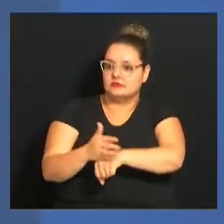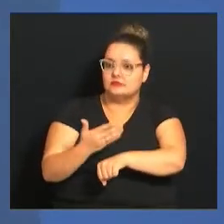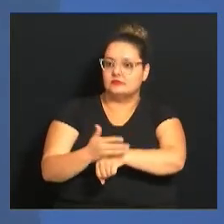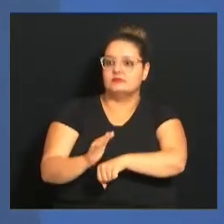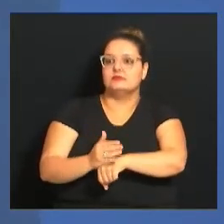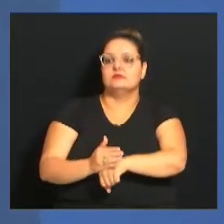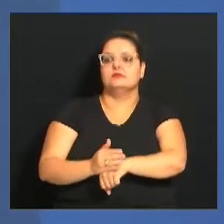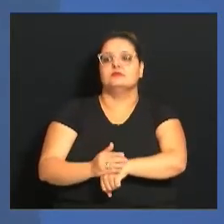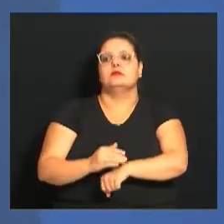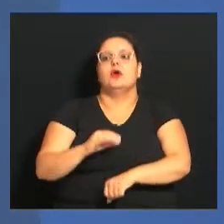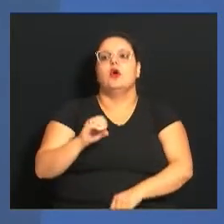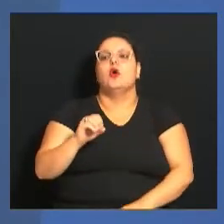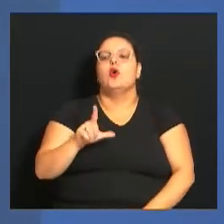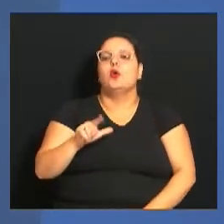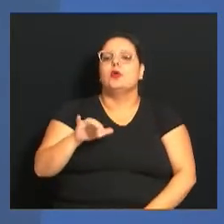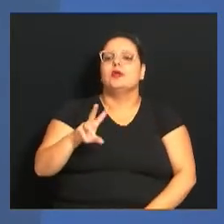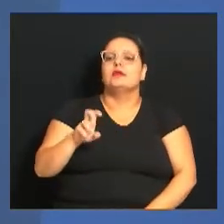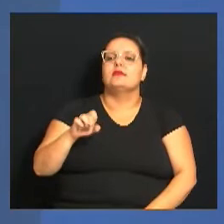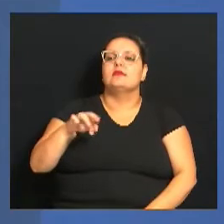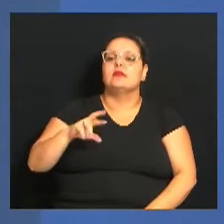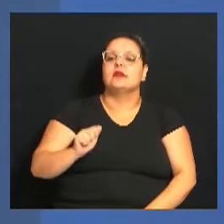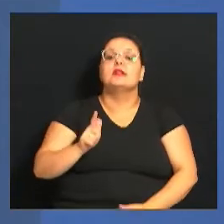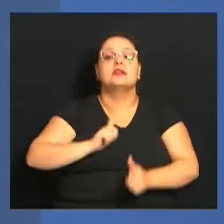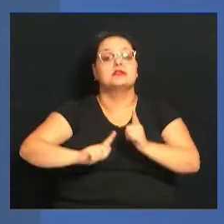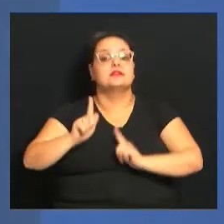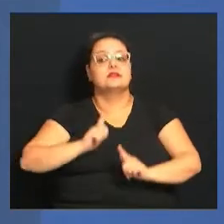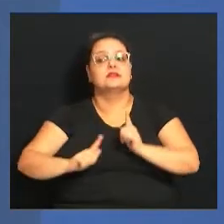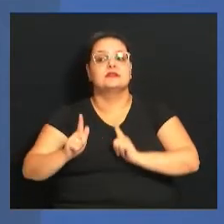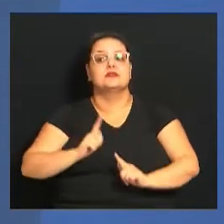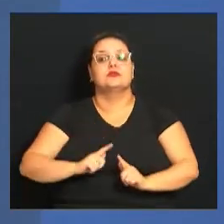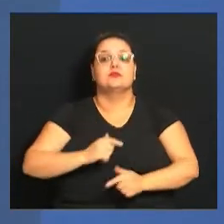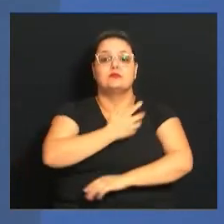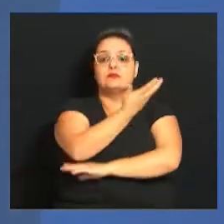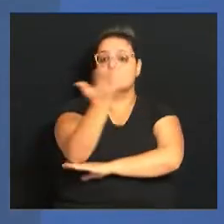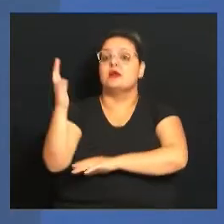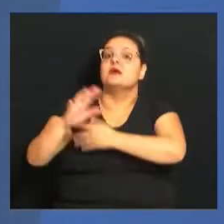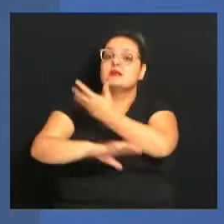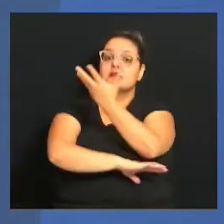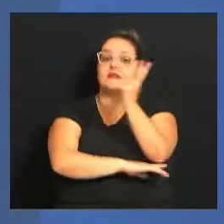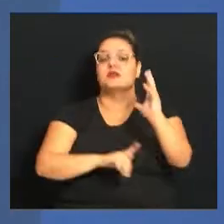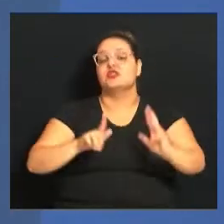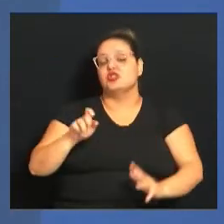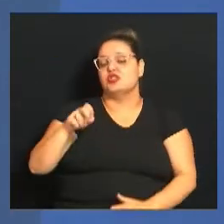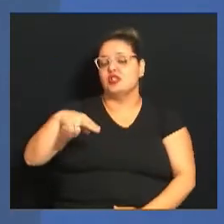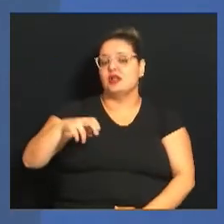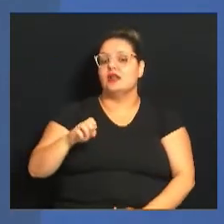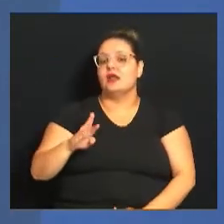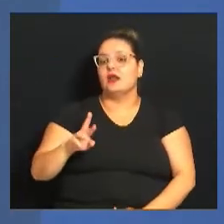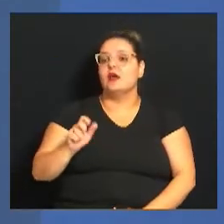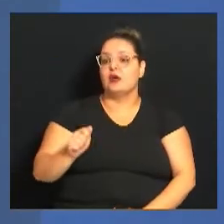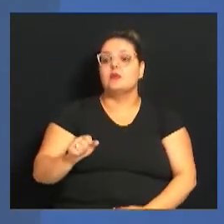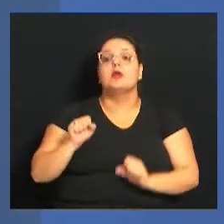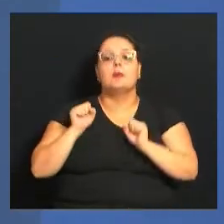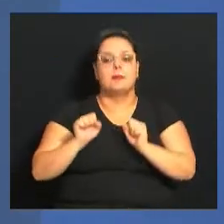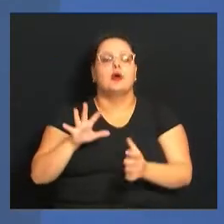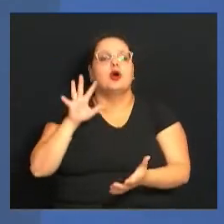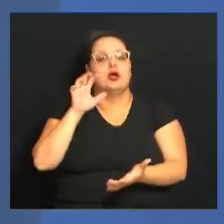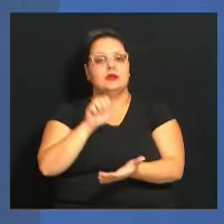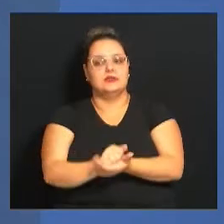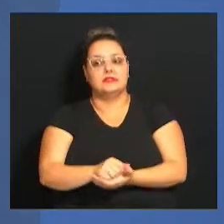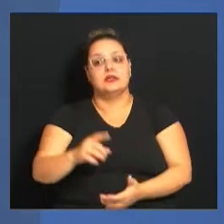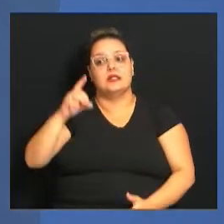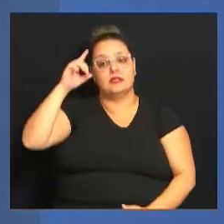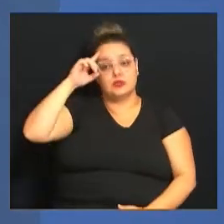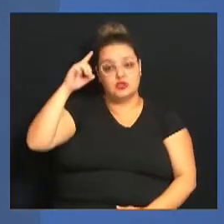Pedro de Oliveira, que é a gestora da Mata Santa Genebra. Os interessados podem se inscrever até o dia 6